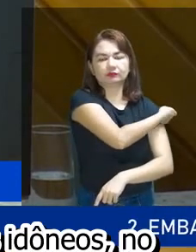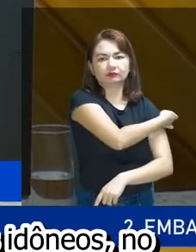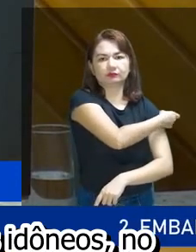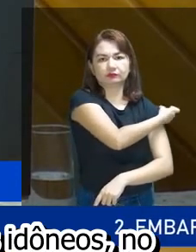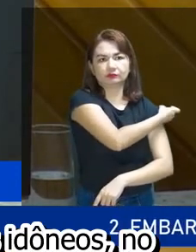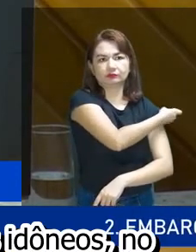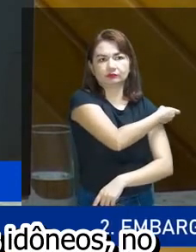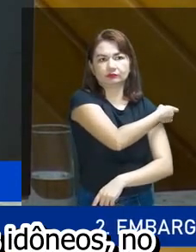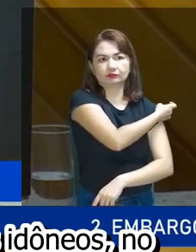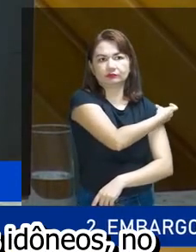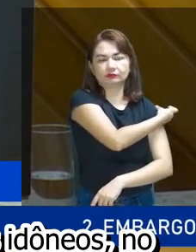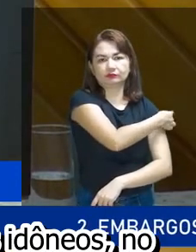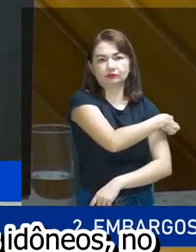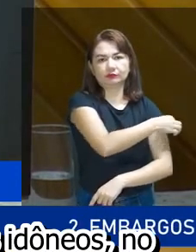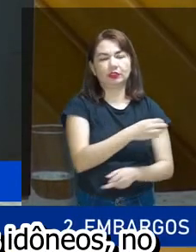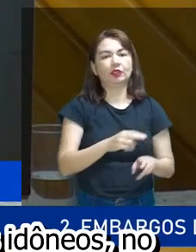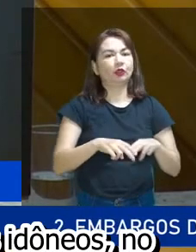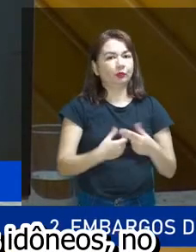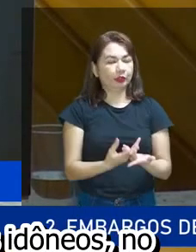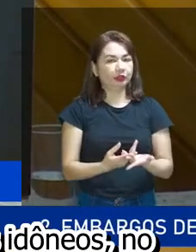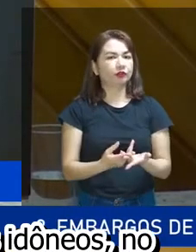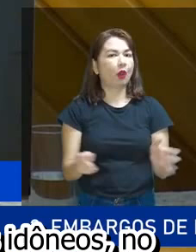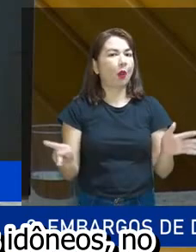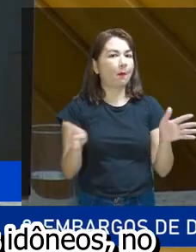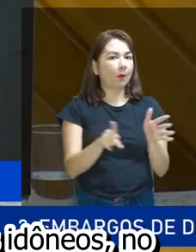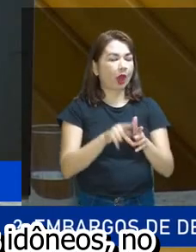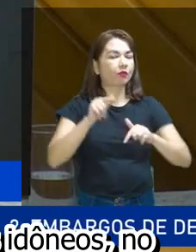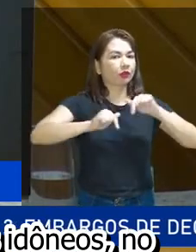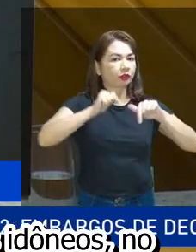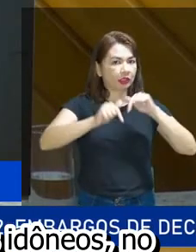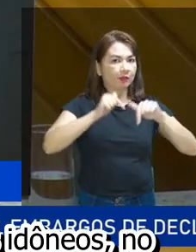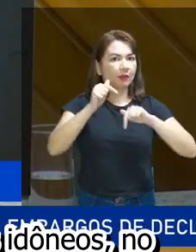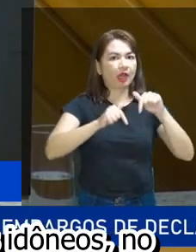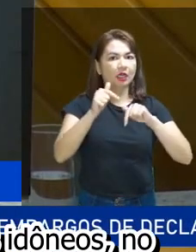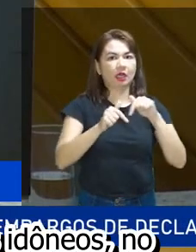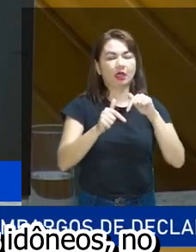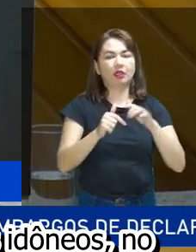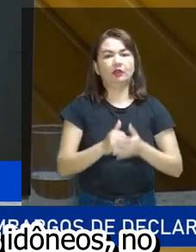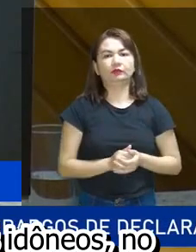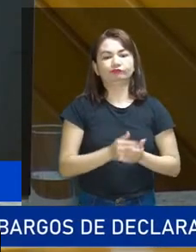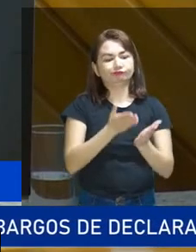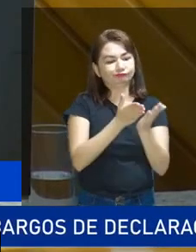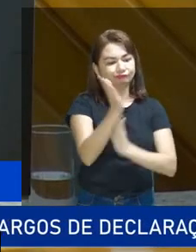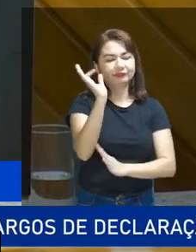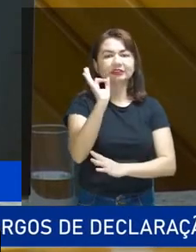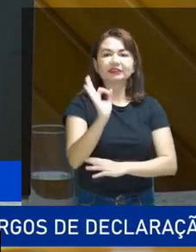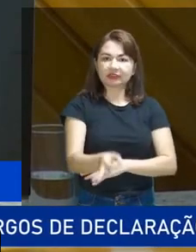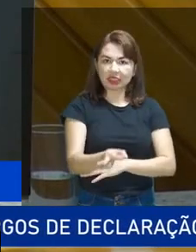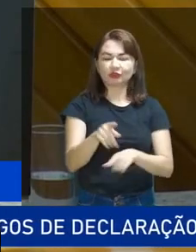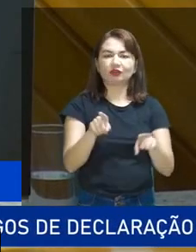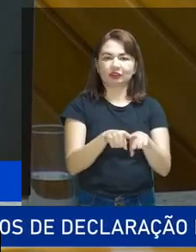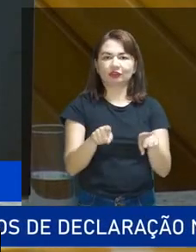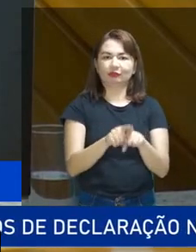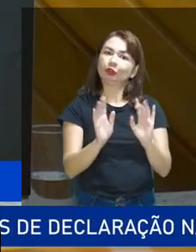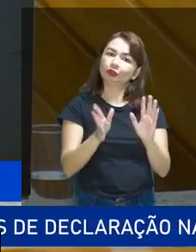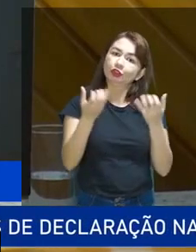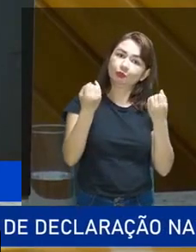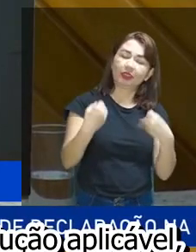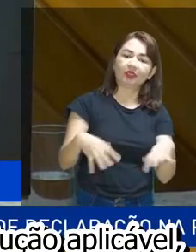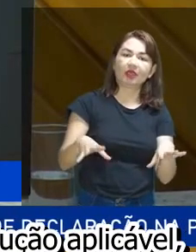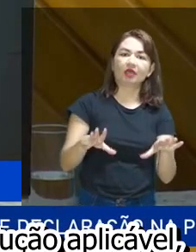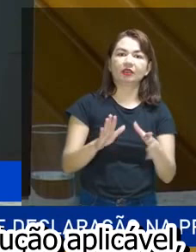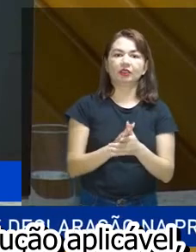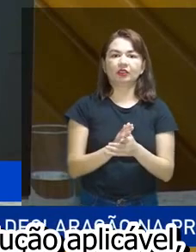da prestação de determinados serviços por outros meios idôneos, no caso em tela, como já foi dito, o gasto